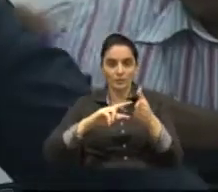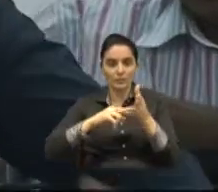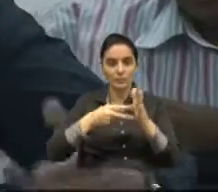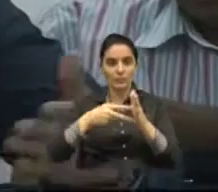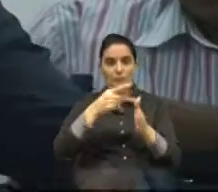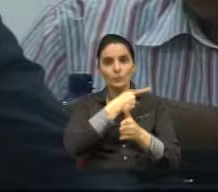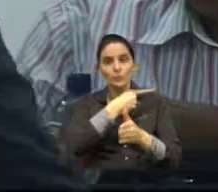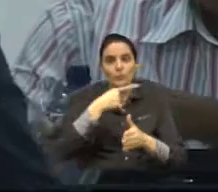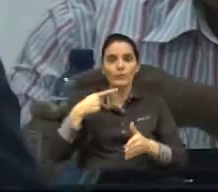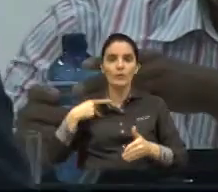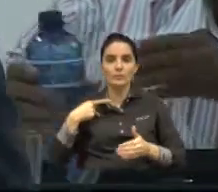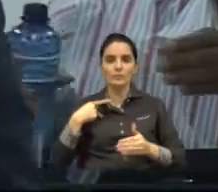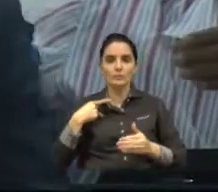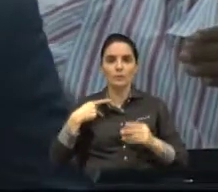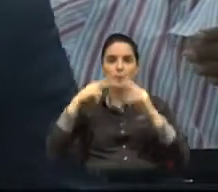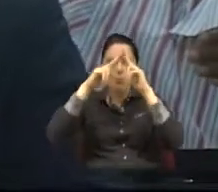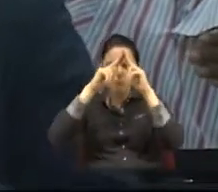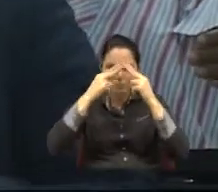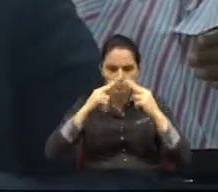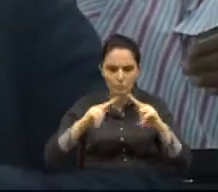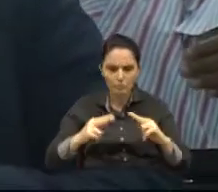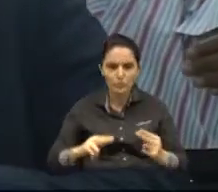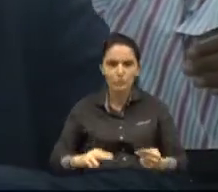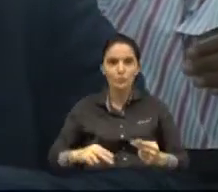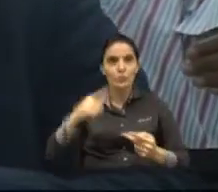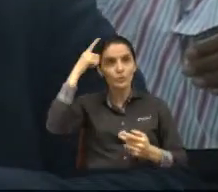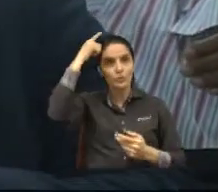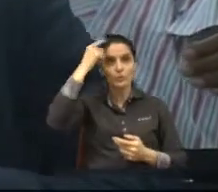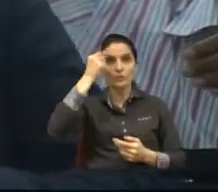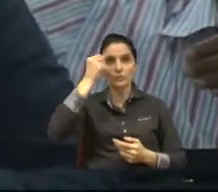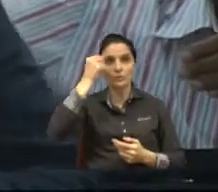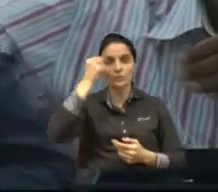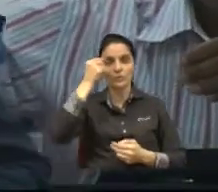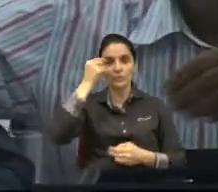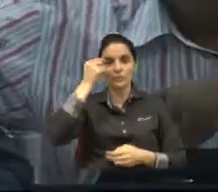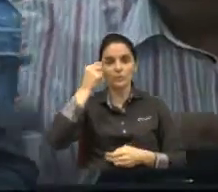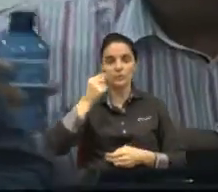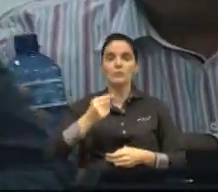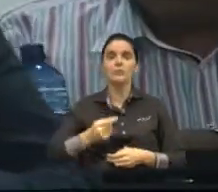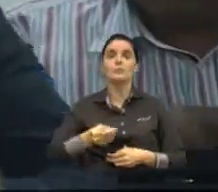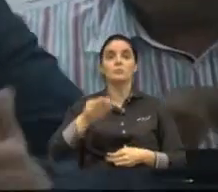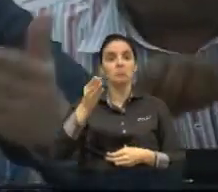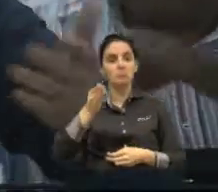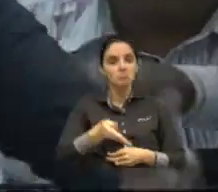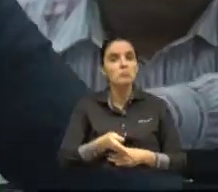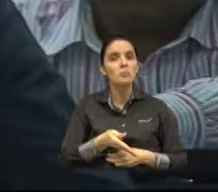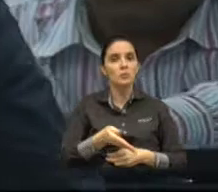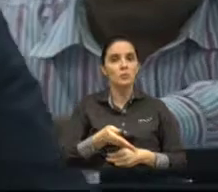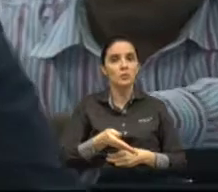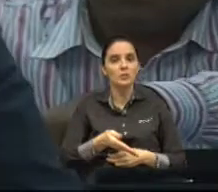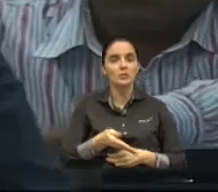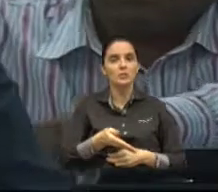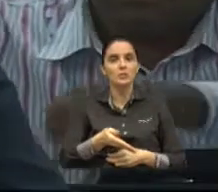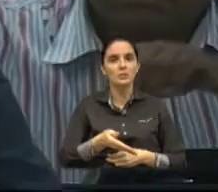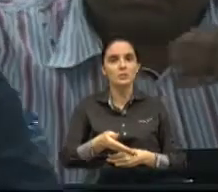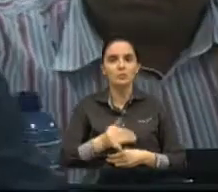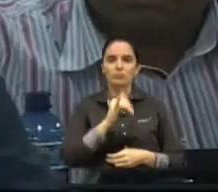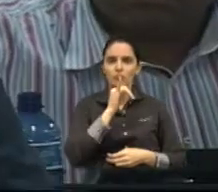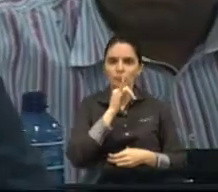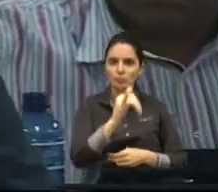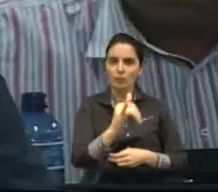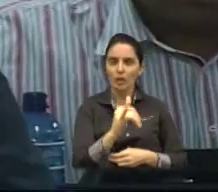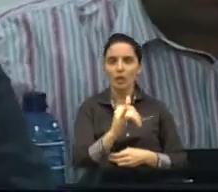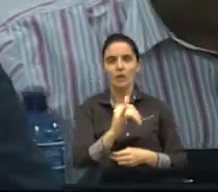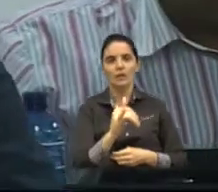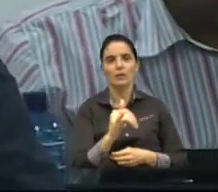Aquilo me tocou muito, presidente, que até os dias de hoje eu testemunho a minha família, o altruísmo do pastor Silas, a humildade